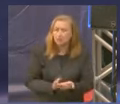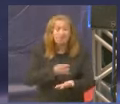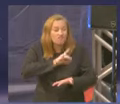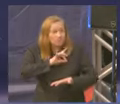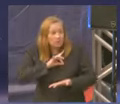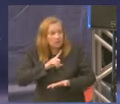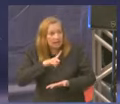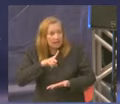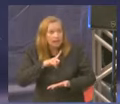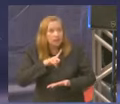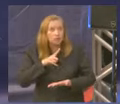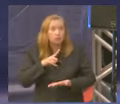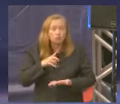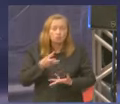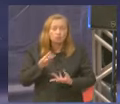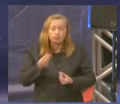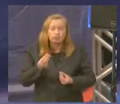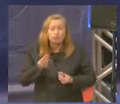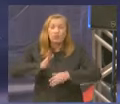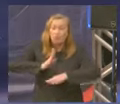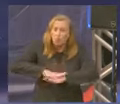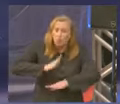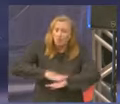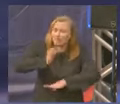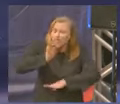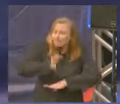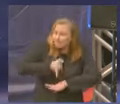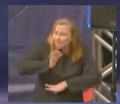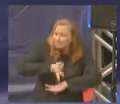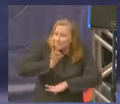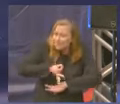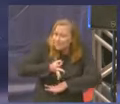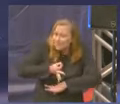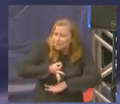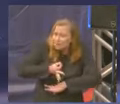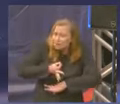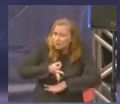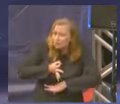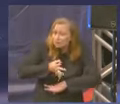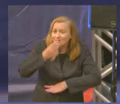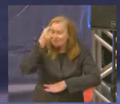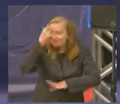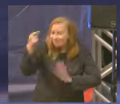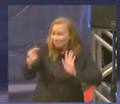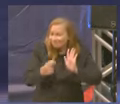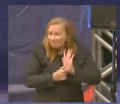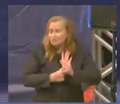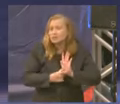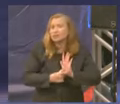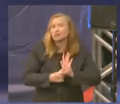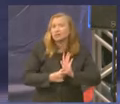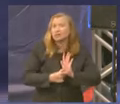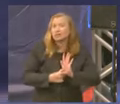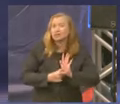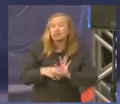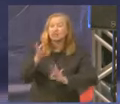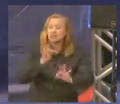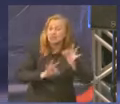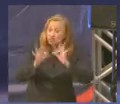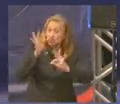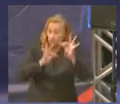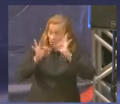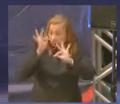haverá um momento chave em que a inteligência artificial, as